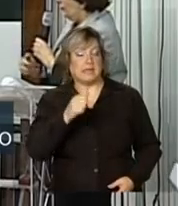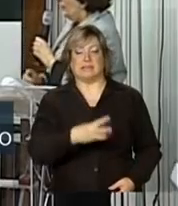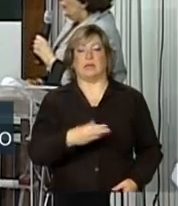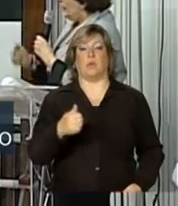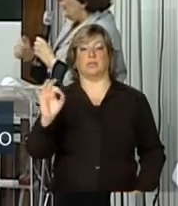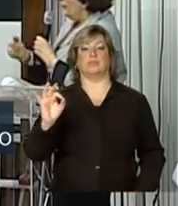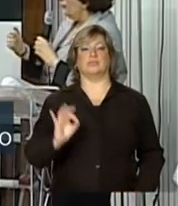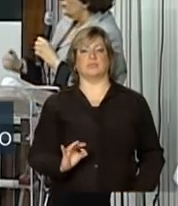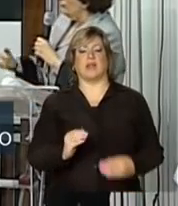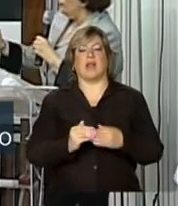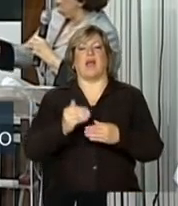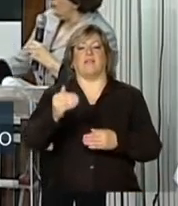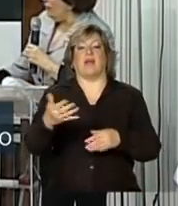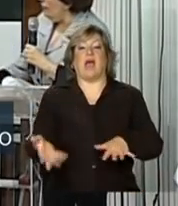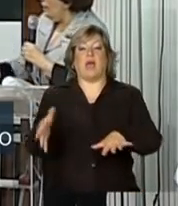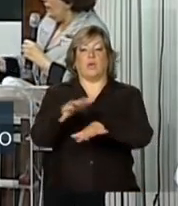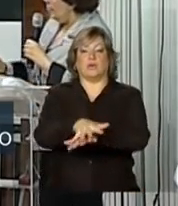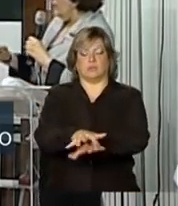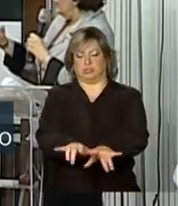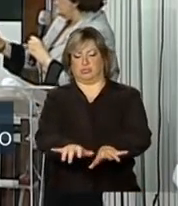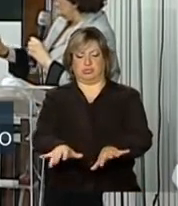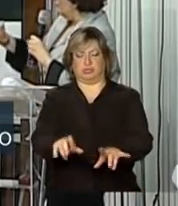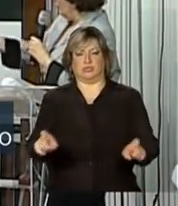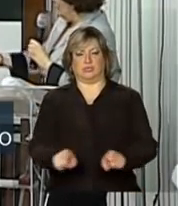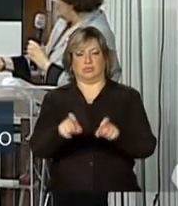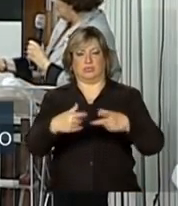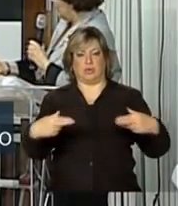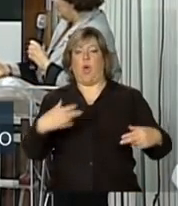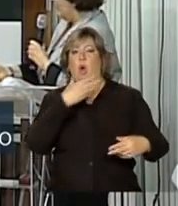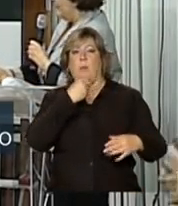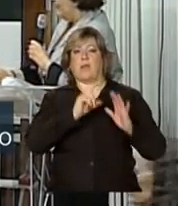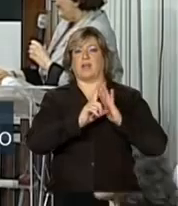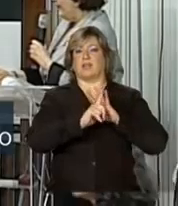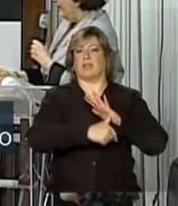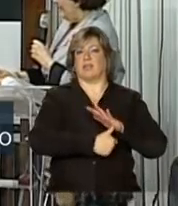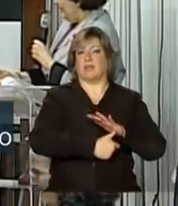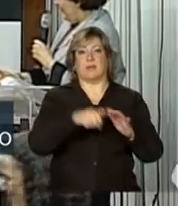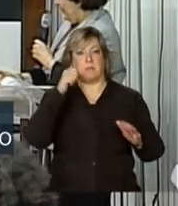31% na inclusão digital em relação aos homens.